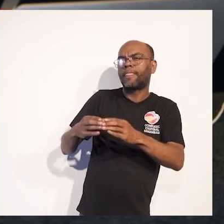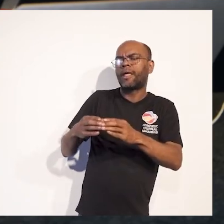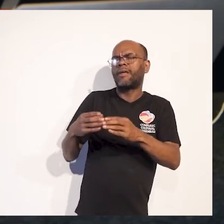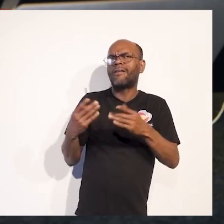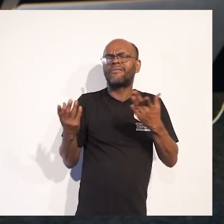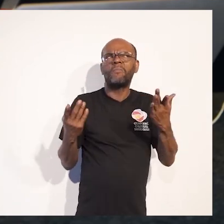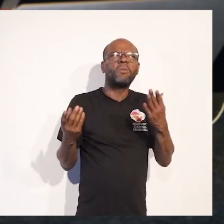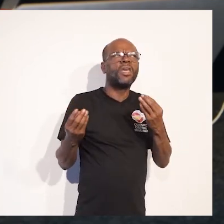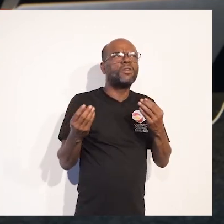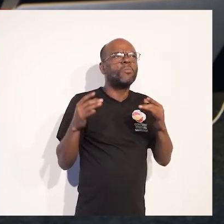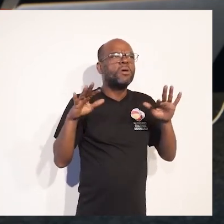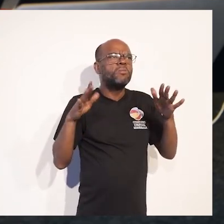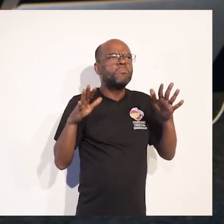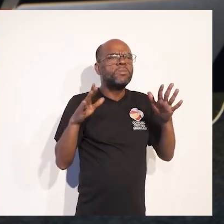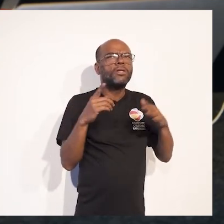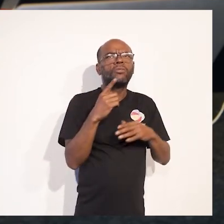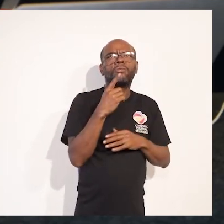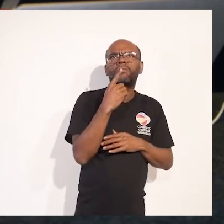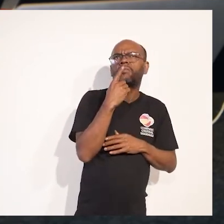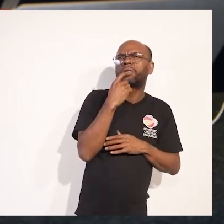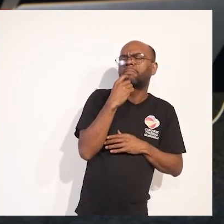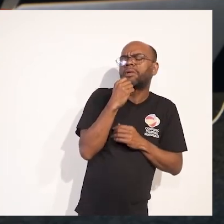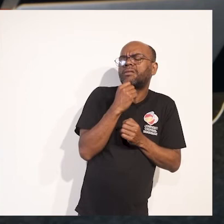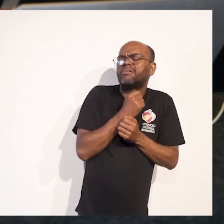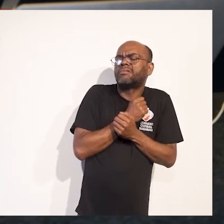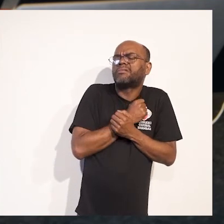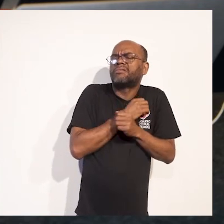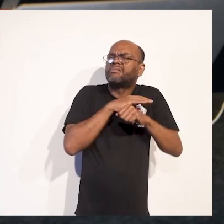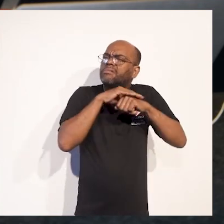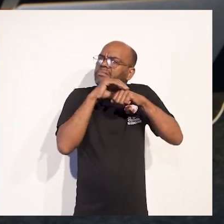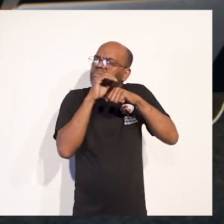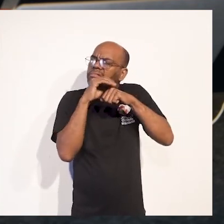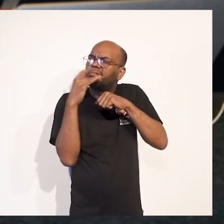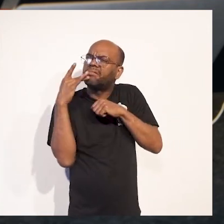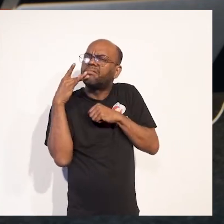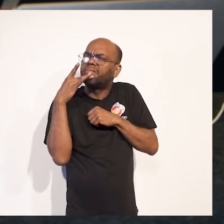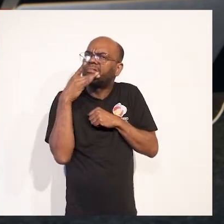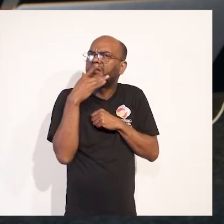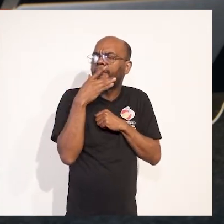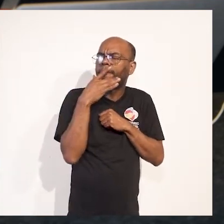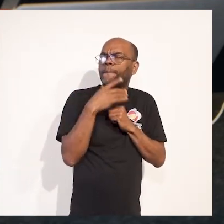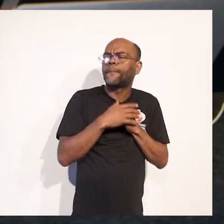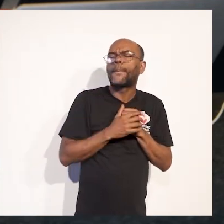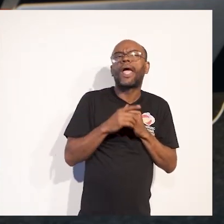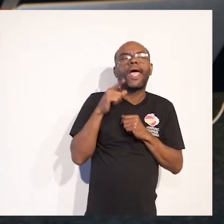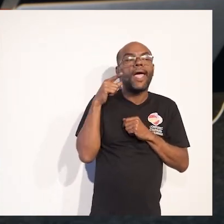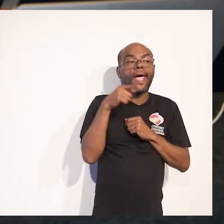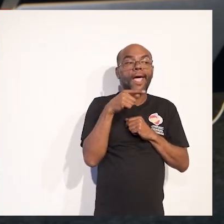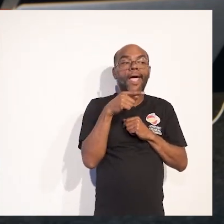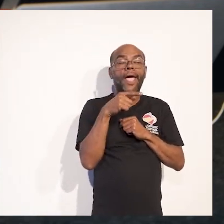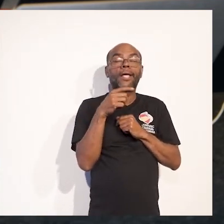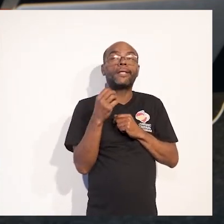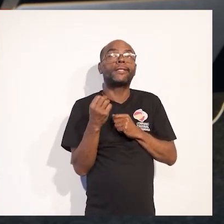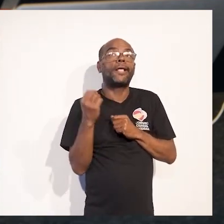meio avermelhada no ambiente, gostoso, aconchegante, não é verdade? Essa luz, que ela é